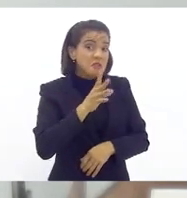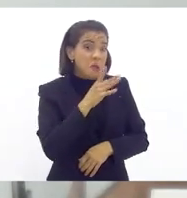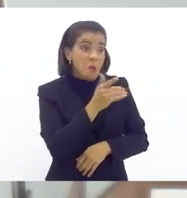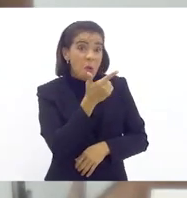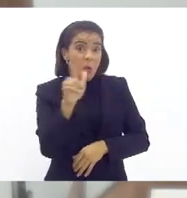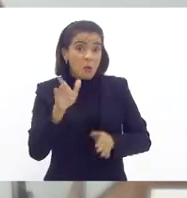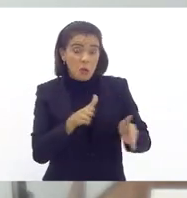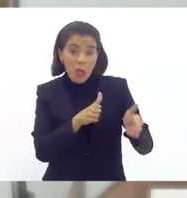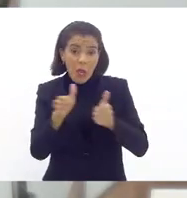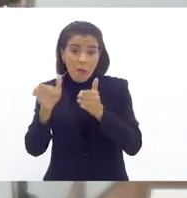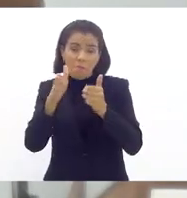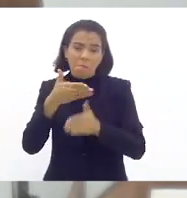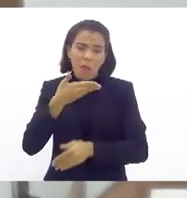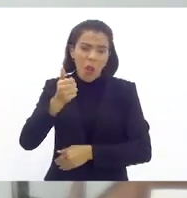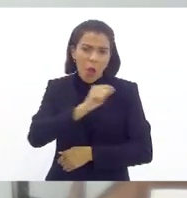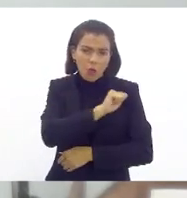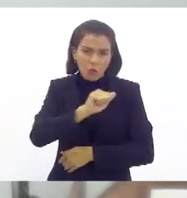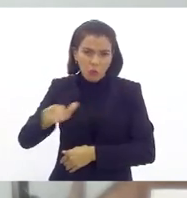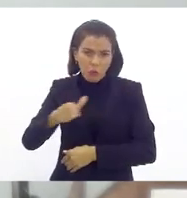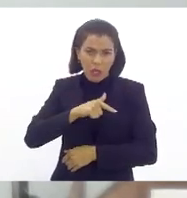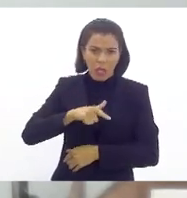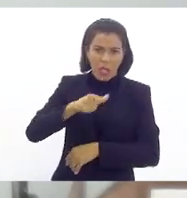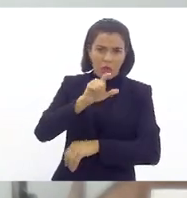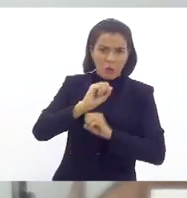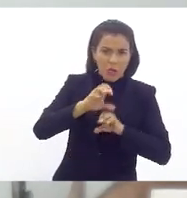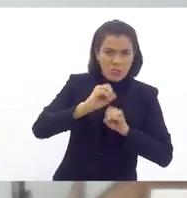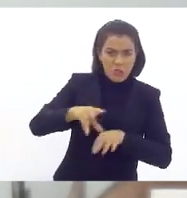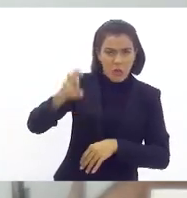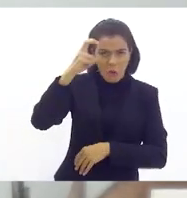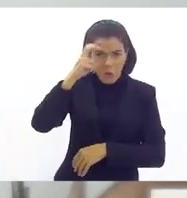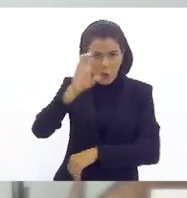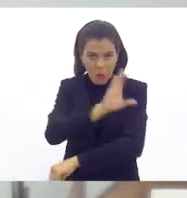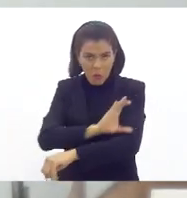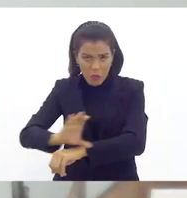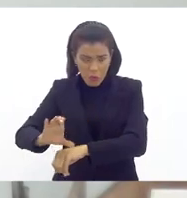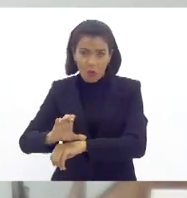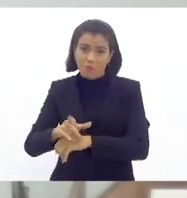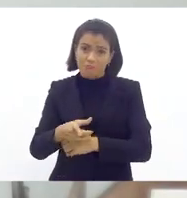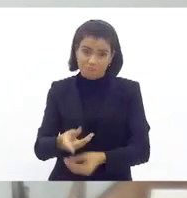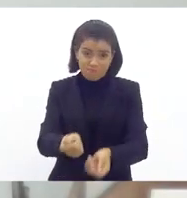outro caminho além da cultura, essas coisas assim, mas que vocês nos tragam